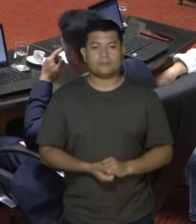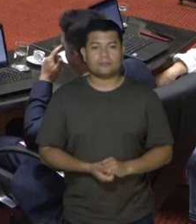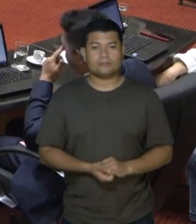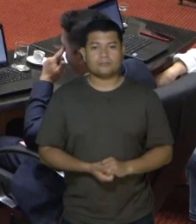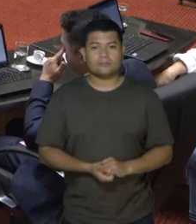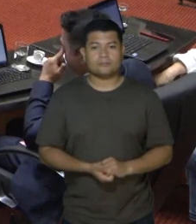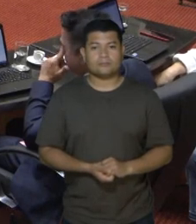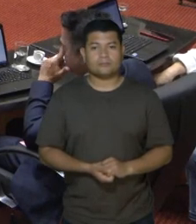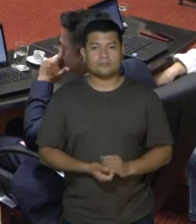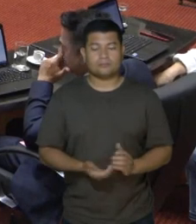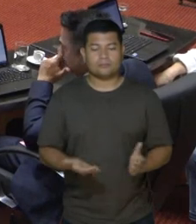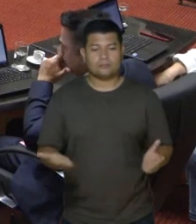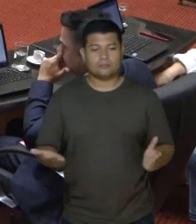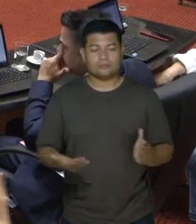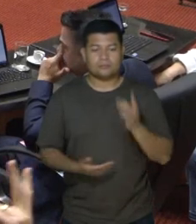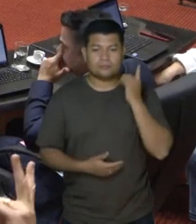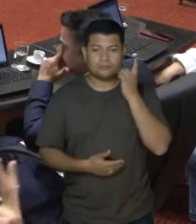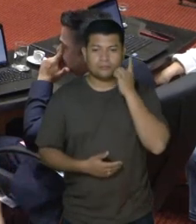Senhores deputados,